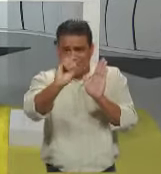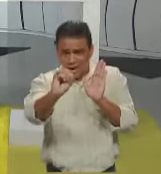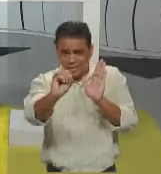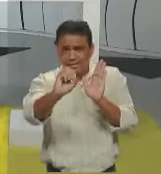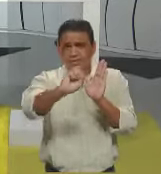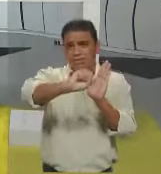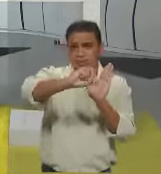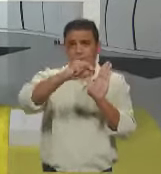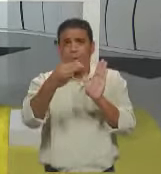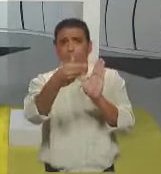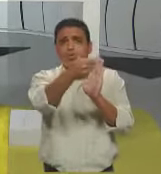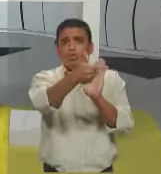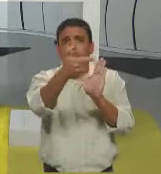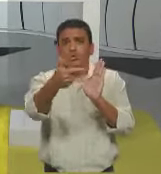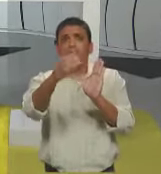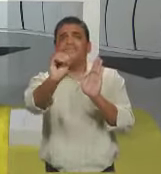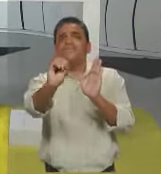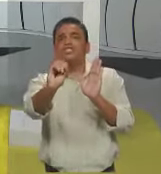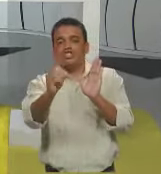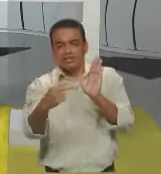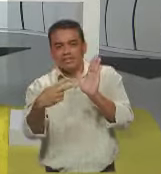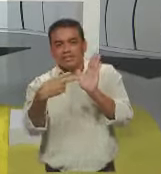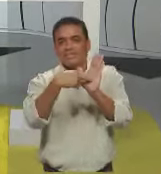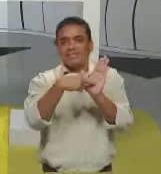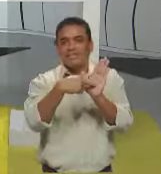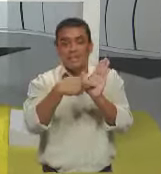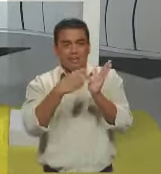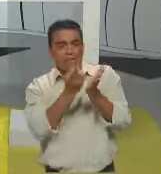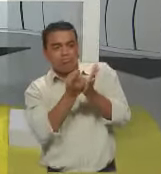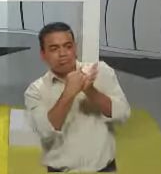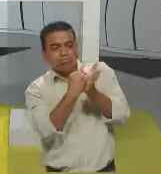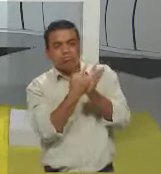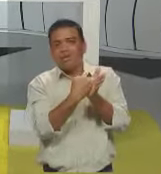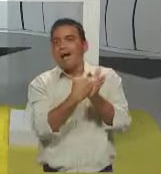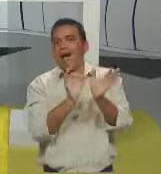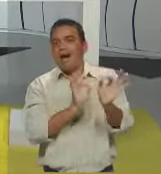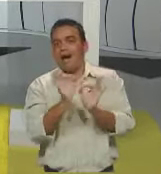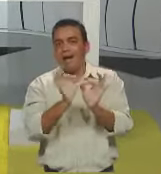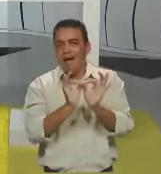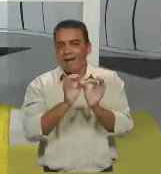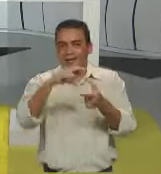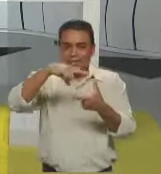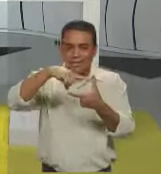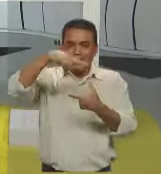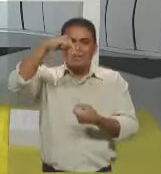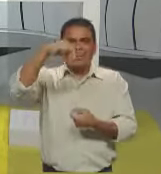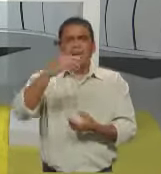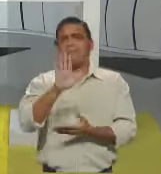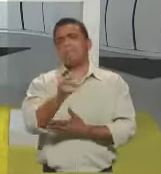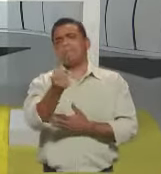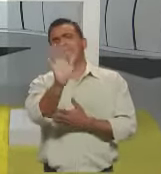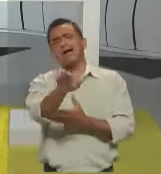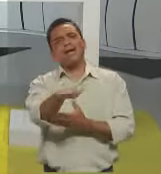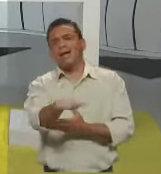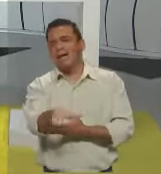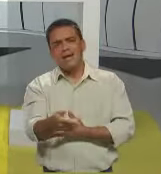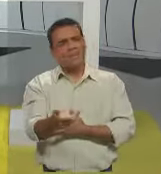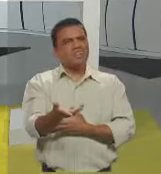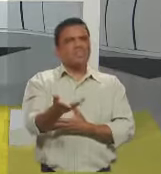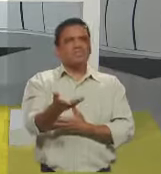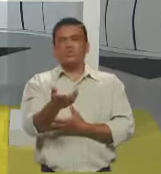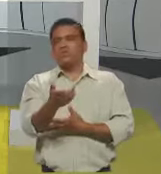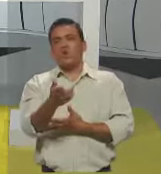Basta colocar na configuração adequada aqui. Beleza, gente? Então isso aqui é um instrumento relativamente barato. Você compra ele em